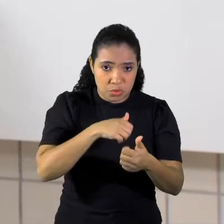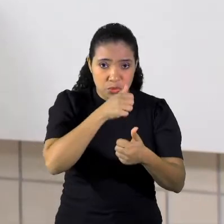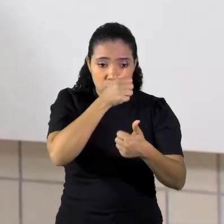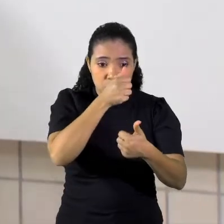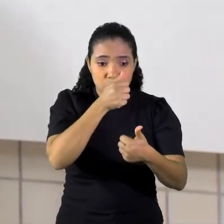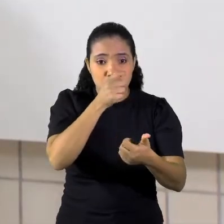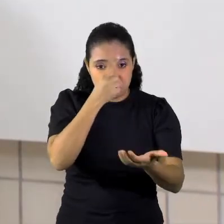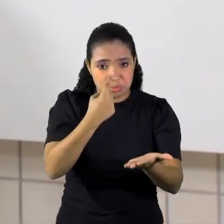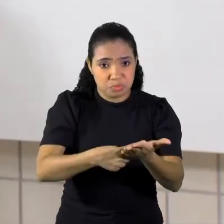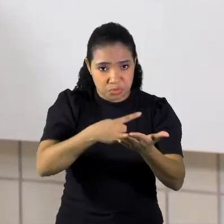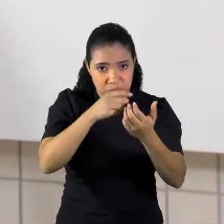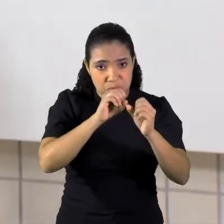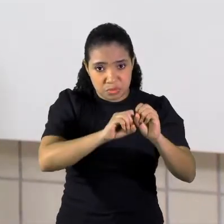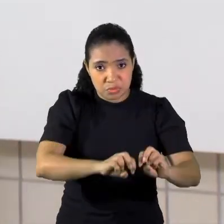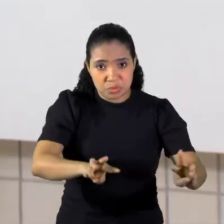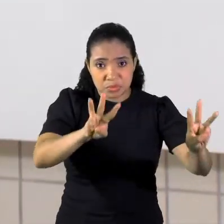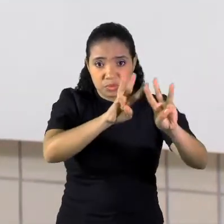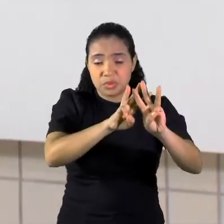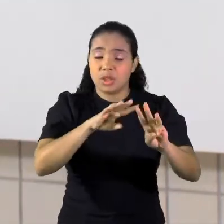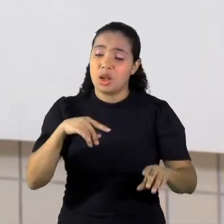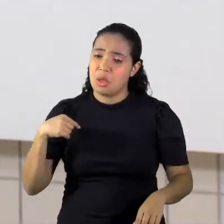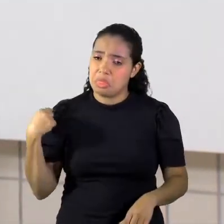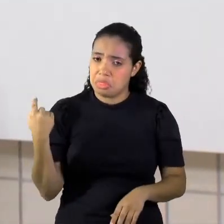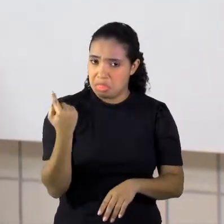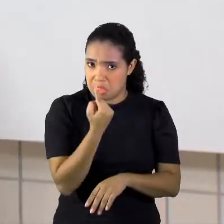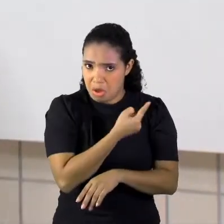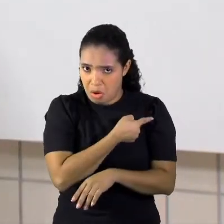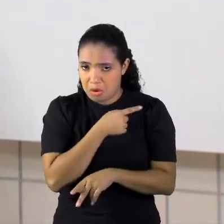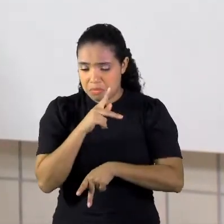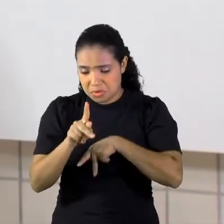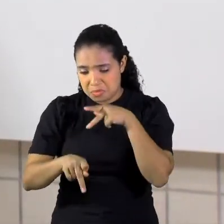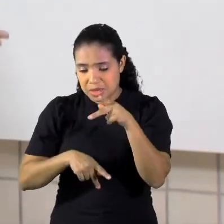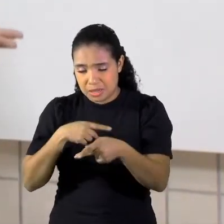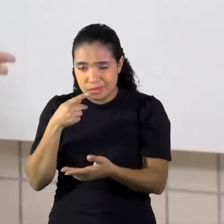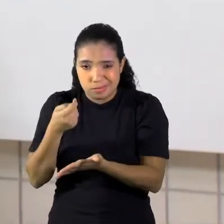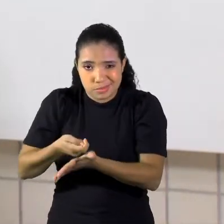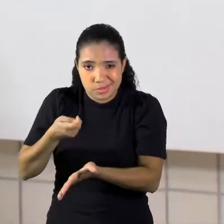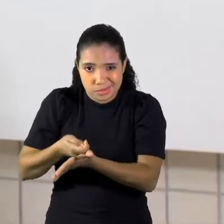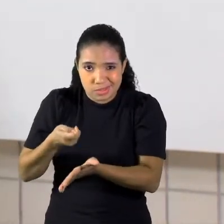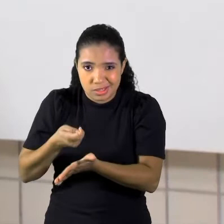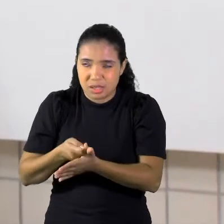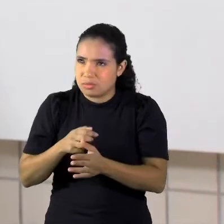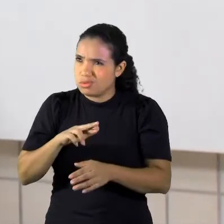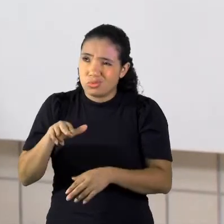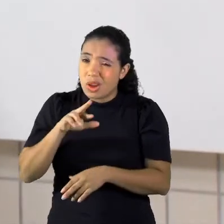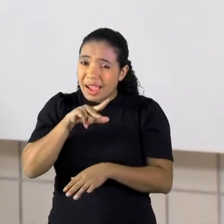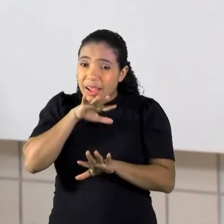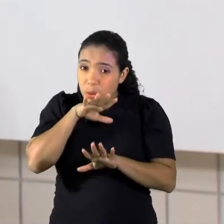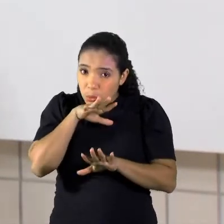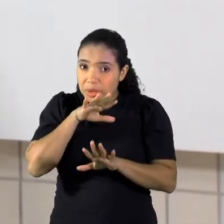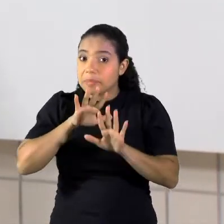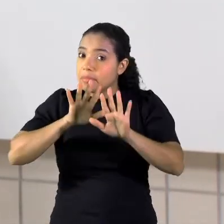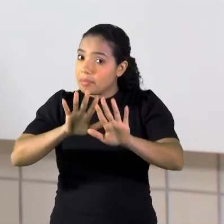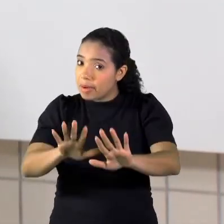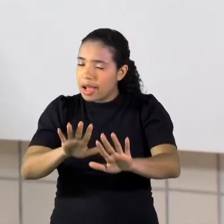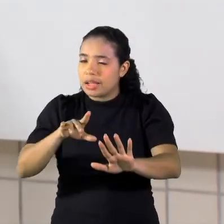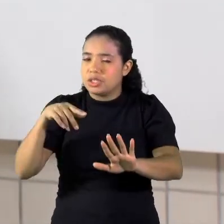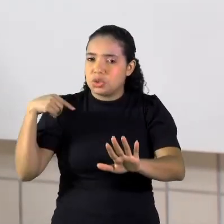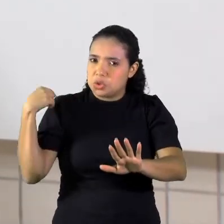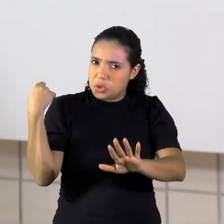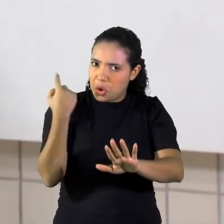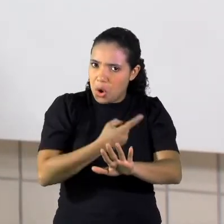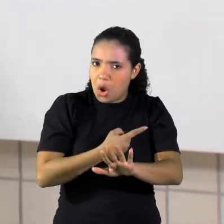então nós também somos obrigados, assim, não seria ruim fazer isso, mas nós também firmamos